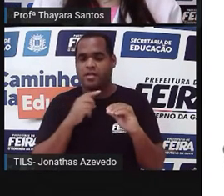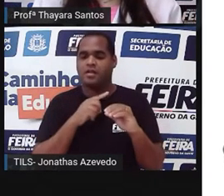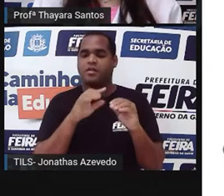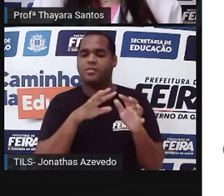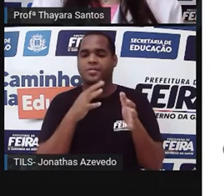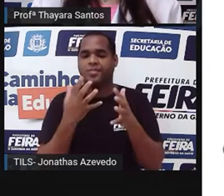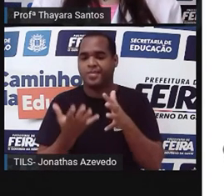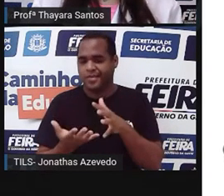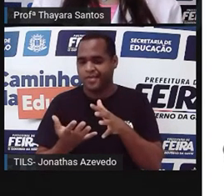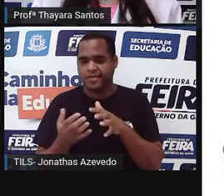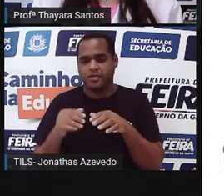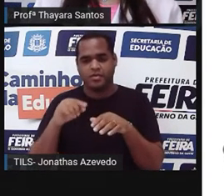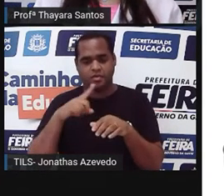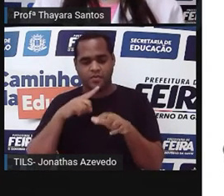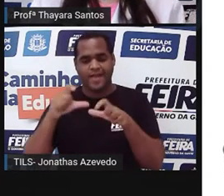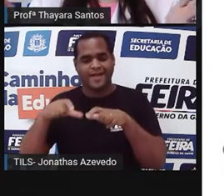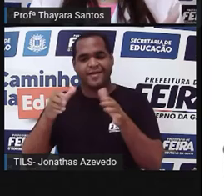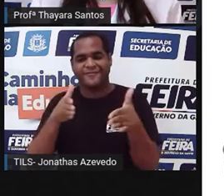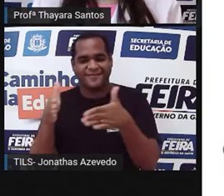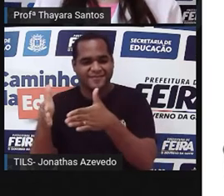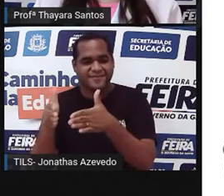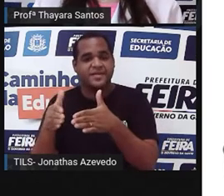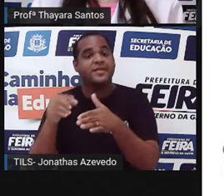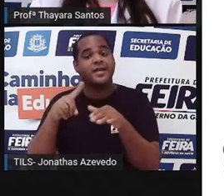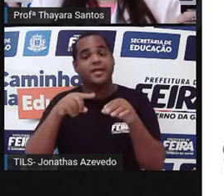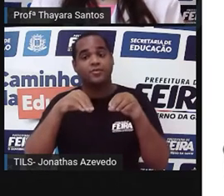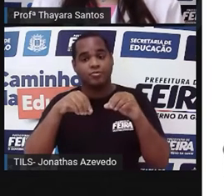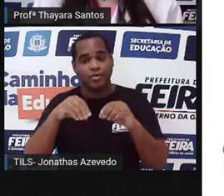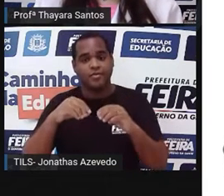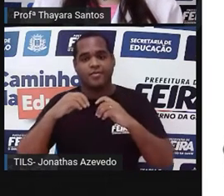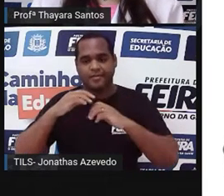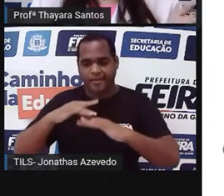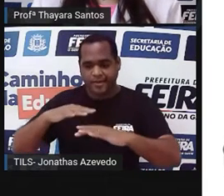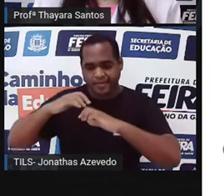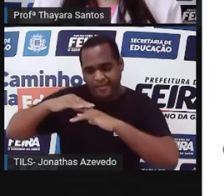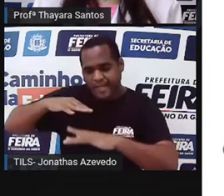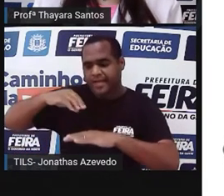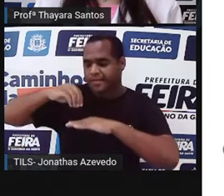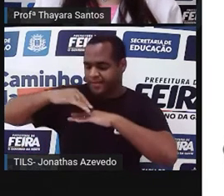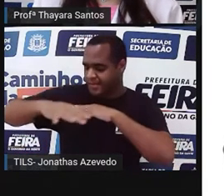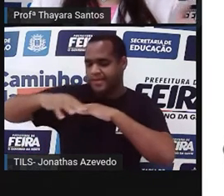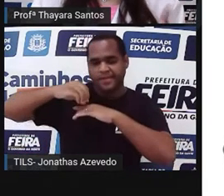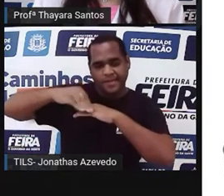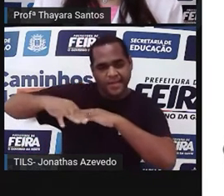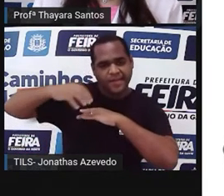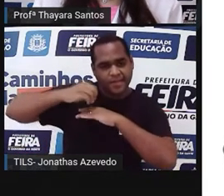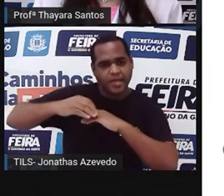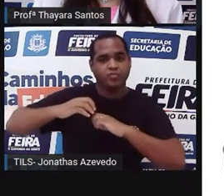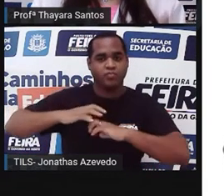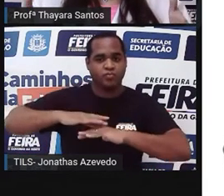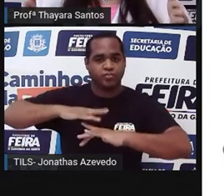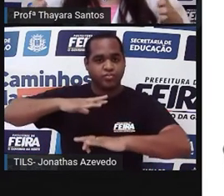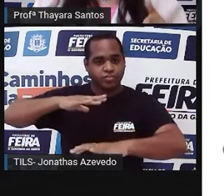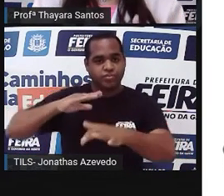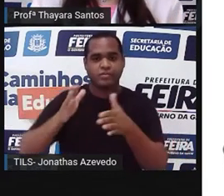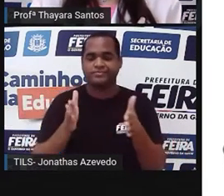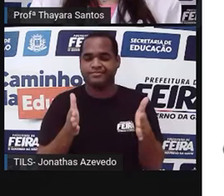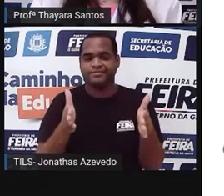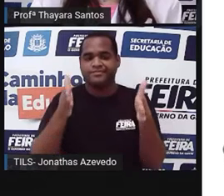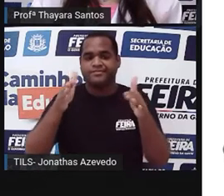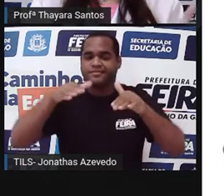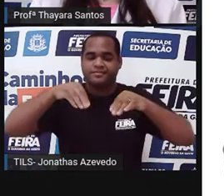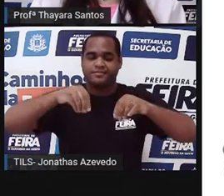caindo no rio. E esse processo do solo ficar entrando, cada vez entrando mais areia, mais terra, vai soterrar aquele rio, vai